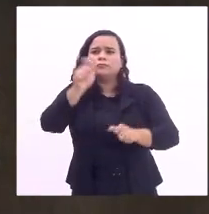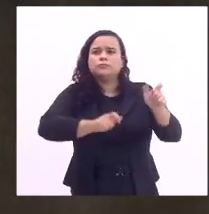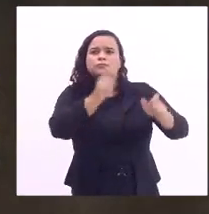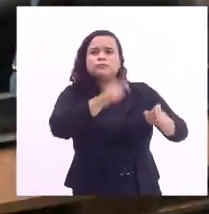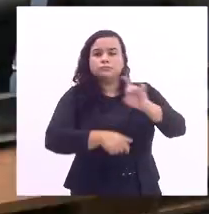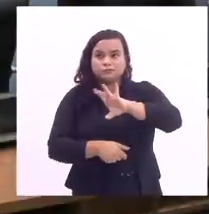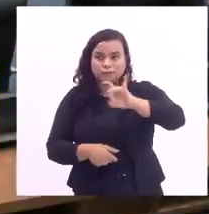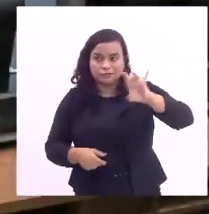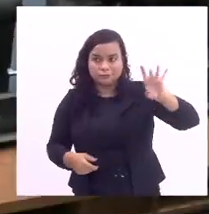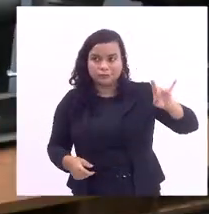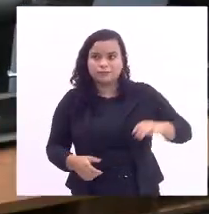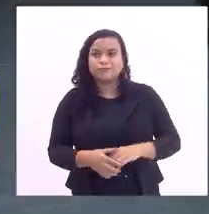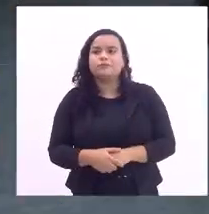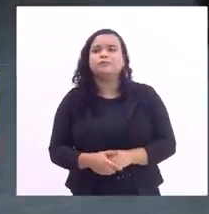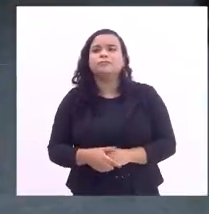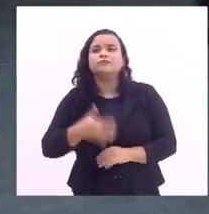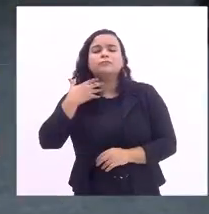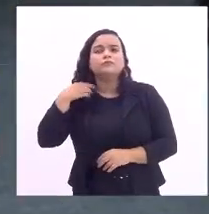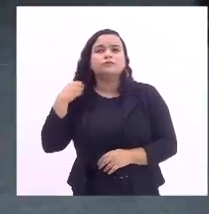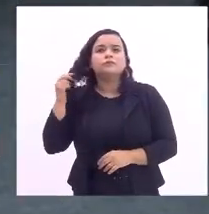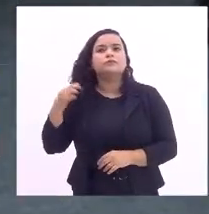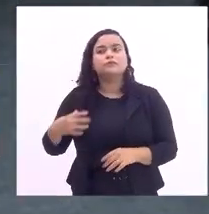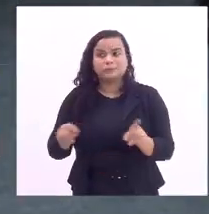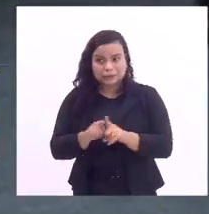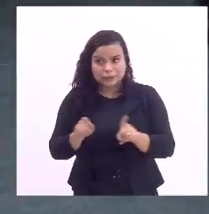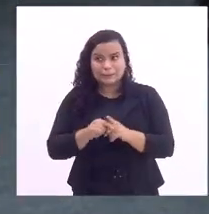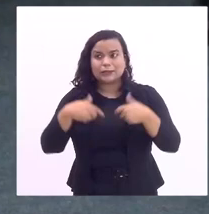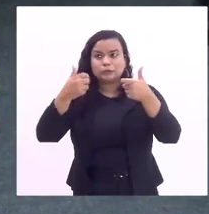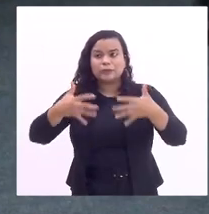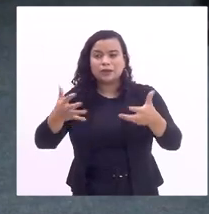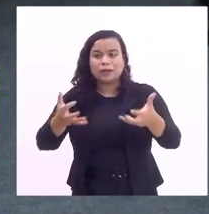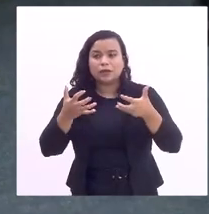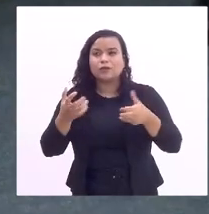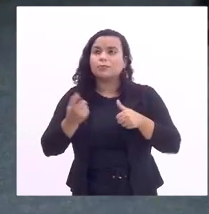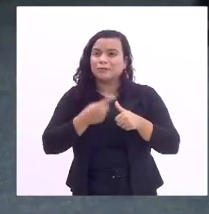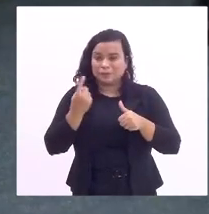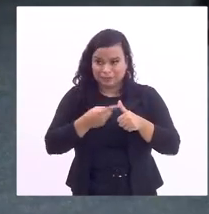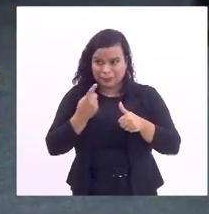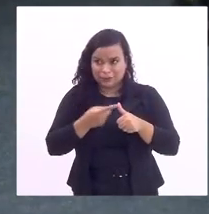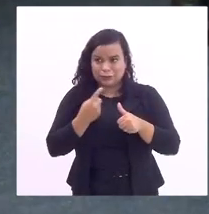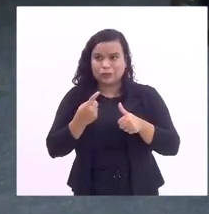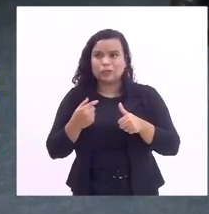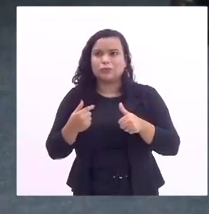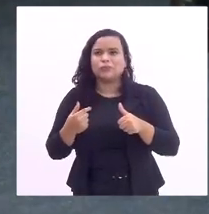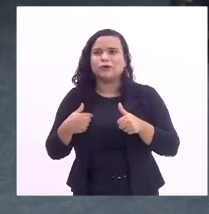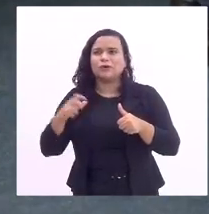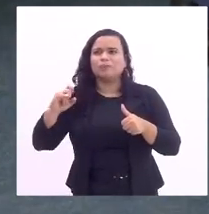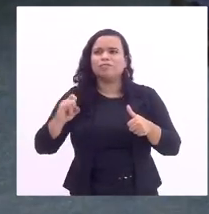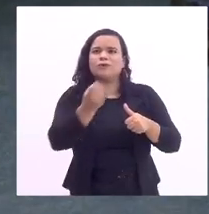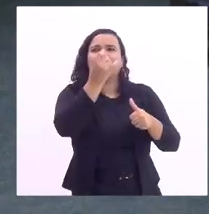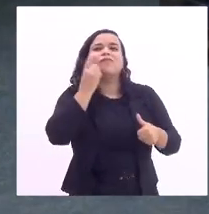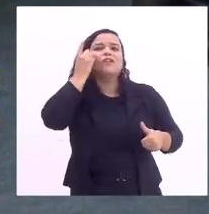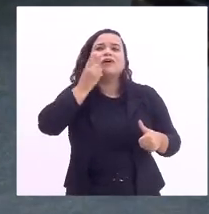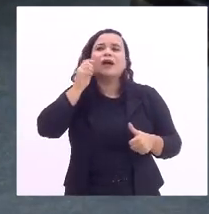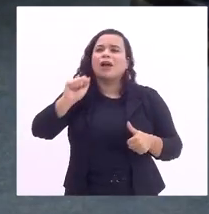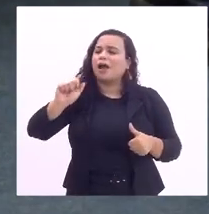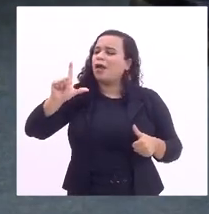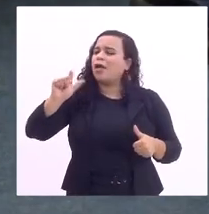deputados. Queria dizer aqui, em primeiro lugar, não sou. Quero aproveitar que a deputada Lana,